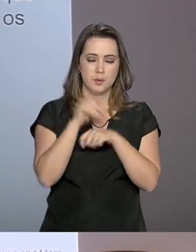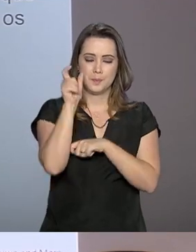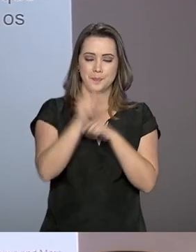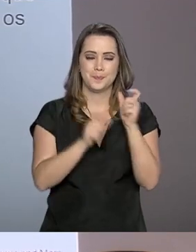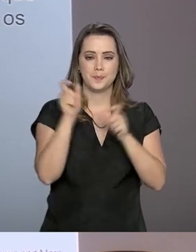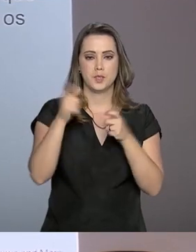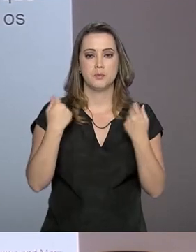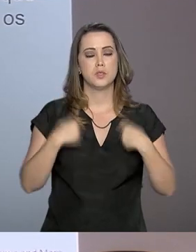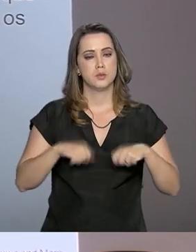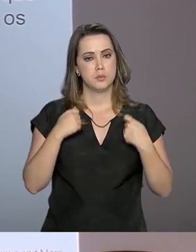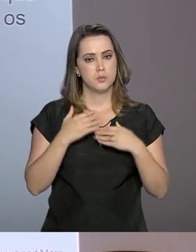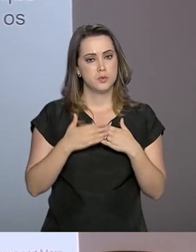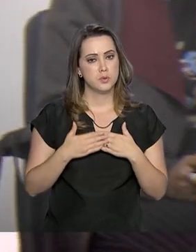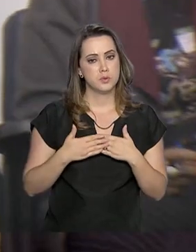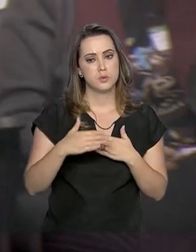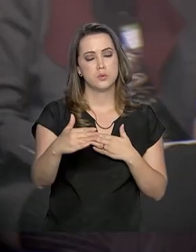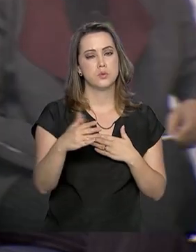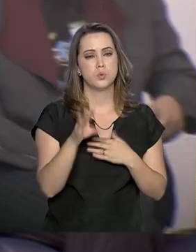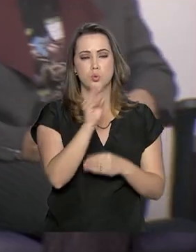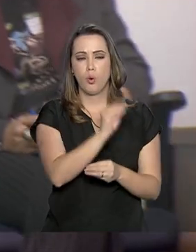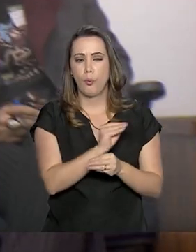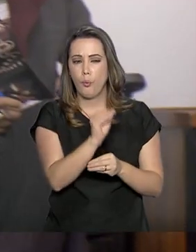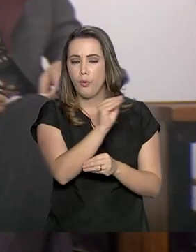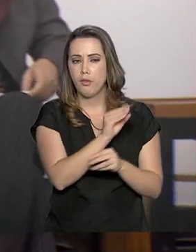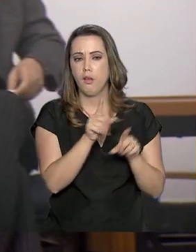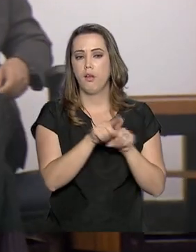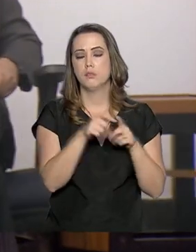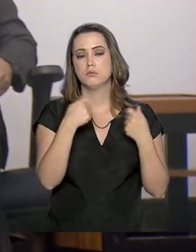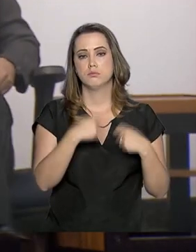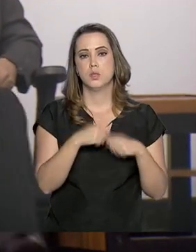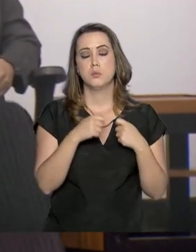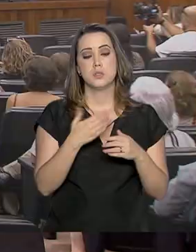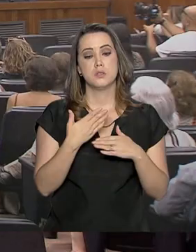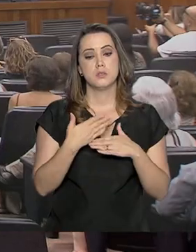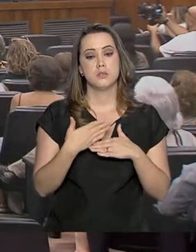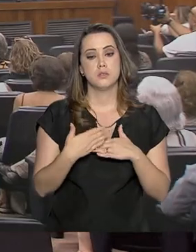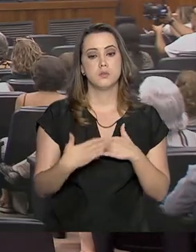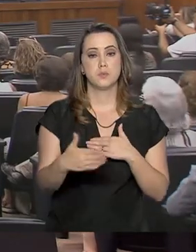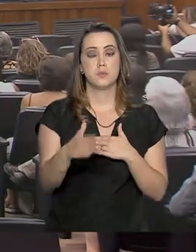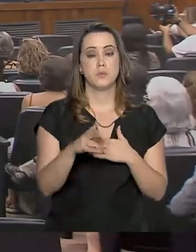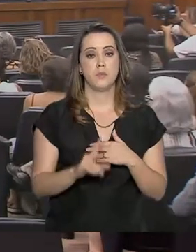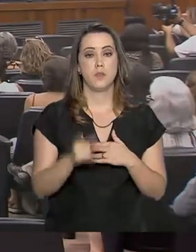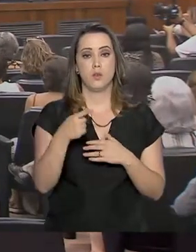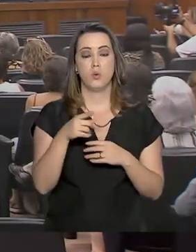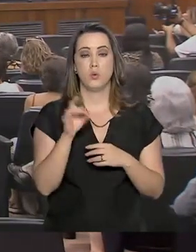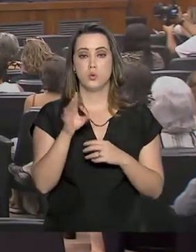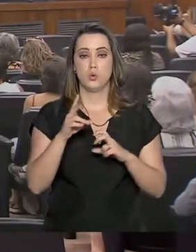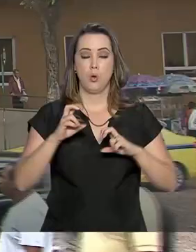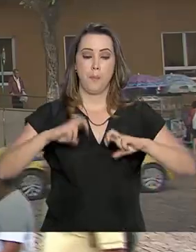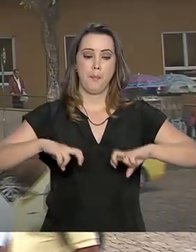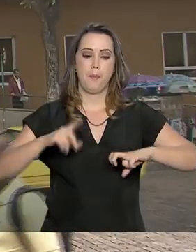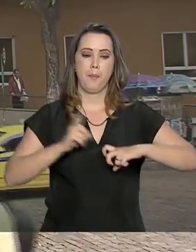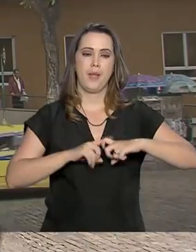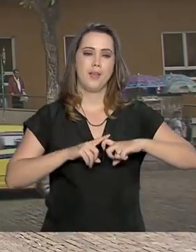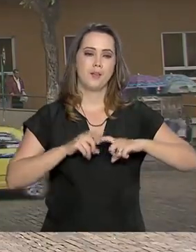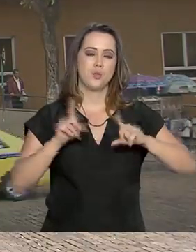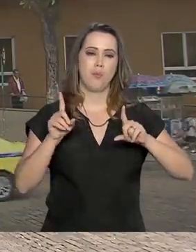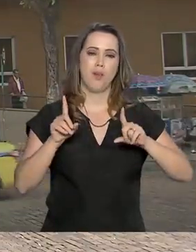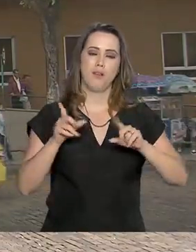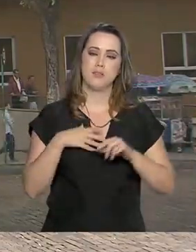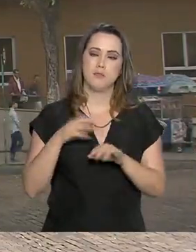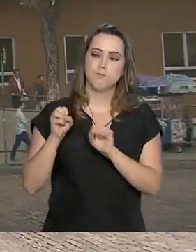pacientes precisam continuar recebendo atenção. Eles necessitam manter não só o acompanhamento médico, mas também